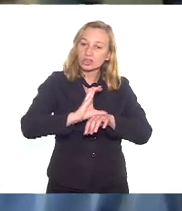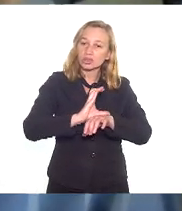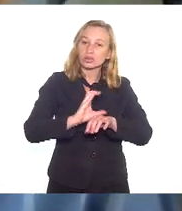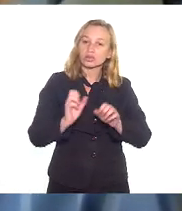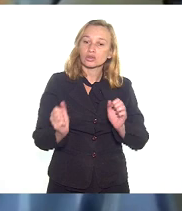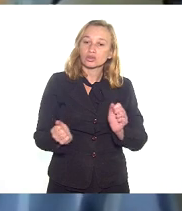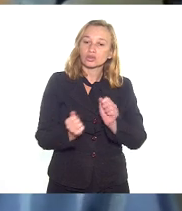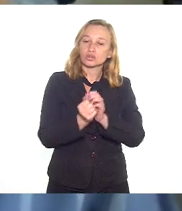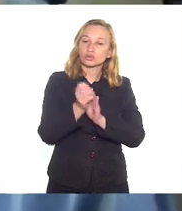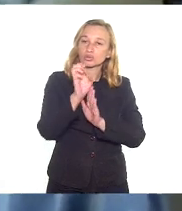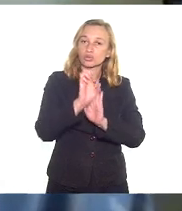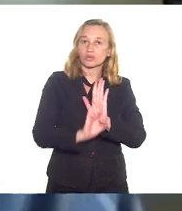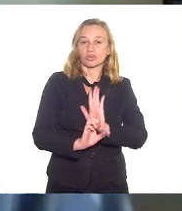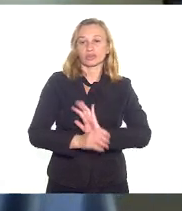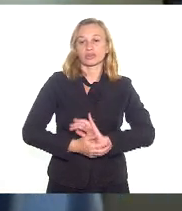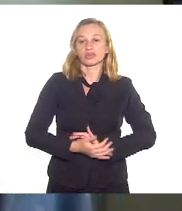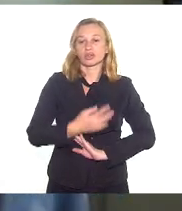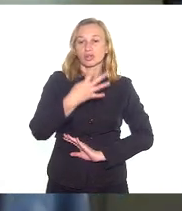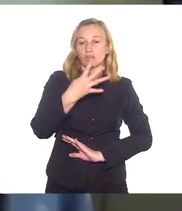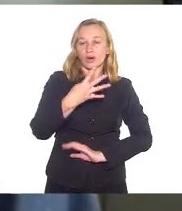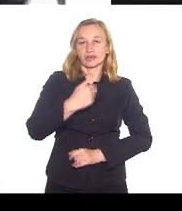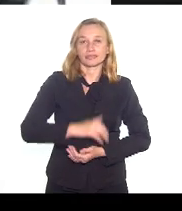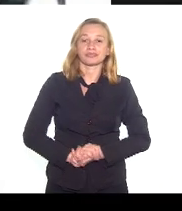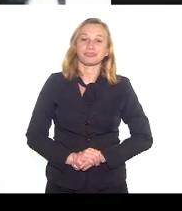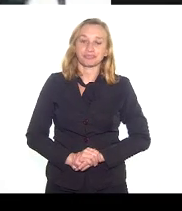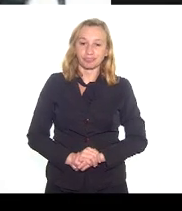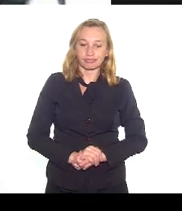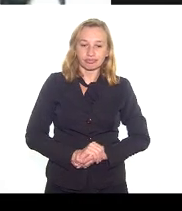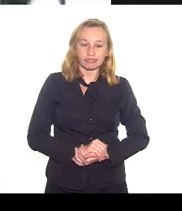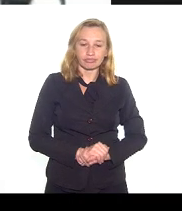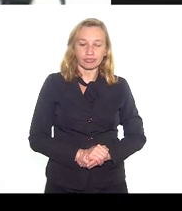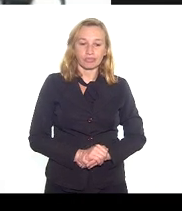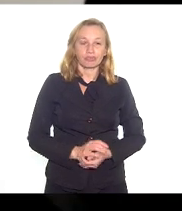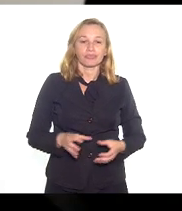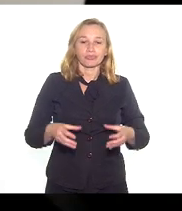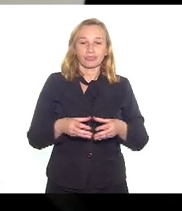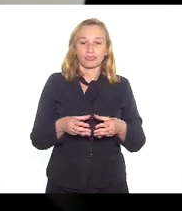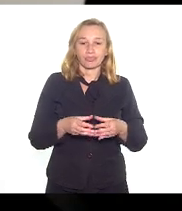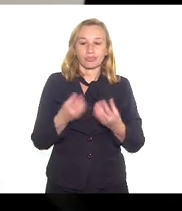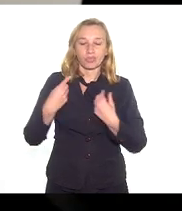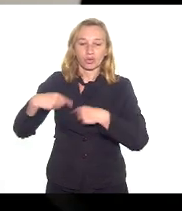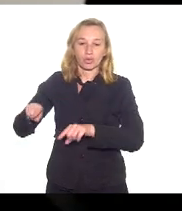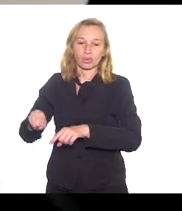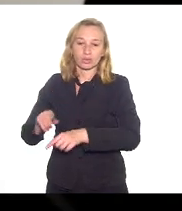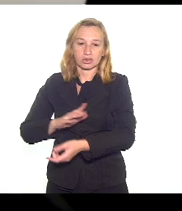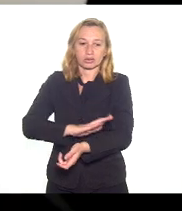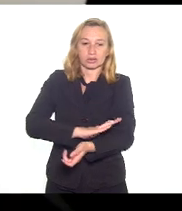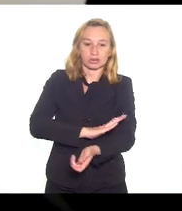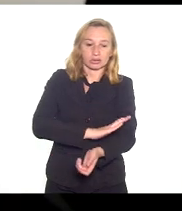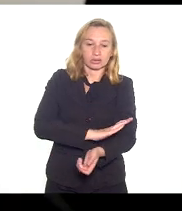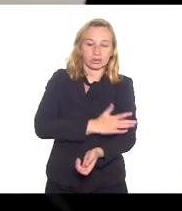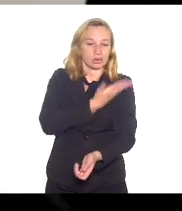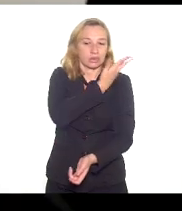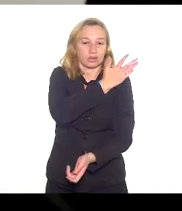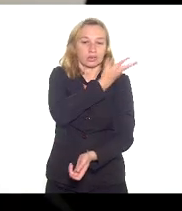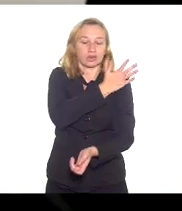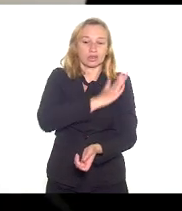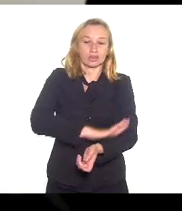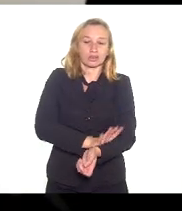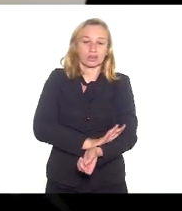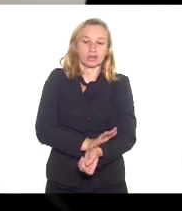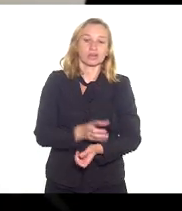constitucionalidade com emendas. 4 emendas. Pela Comissão de Combate às Discriminações, deputado Carlos